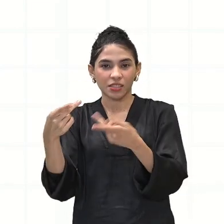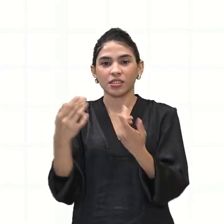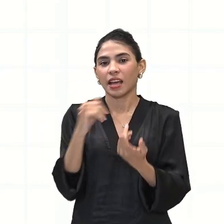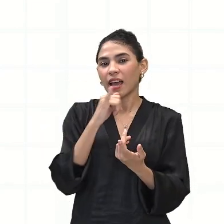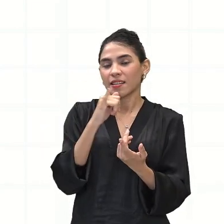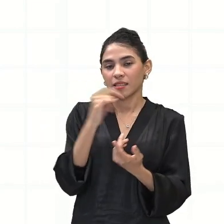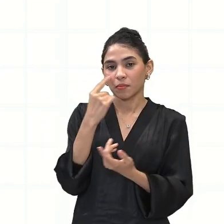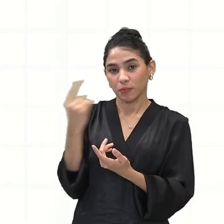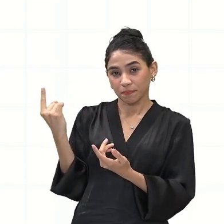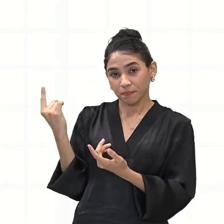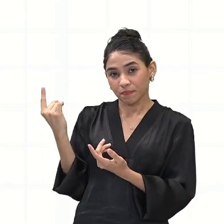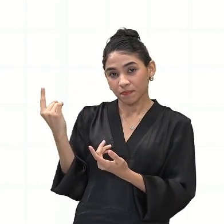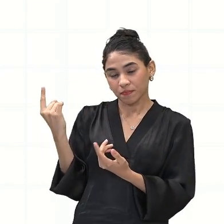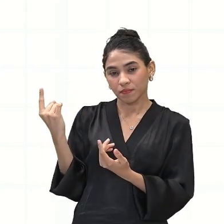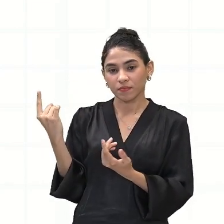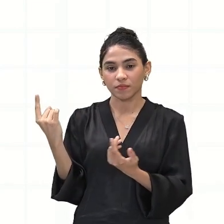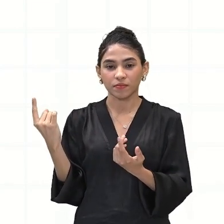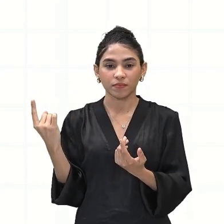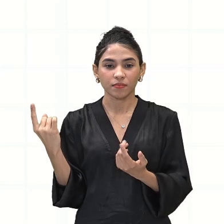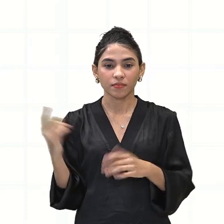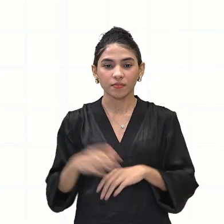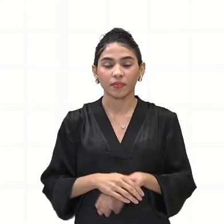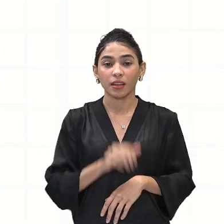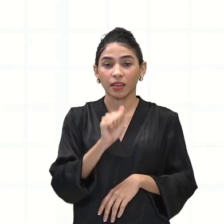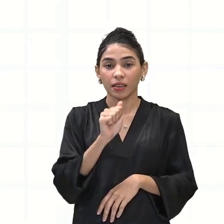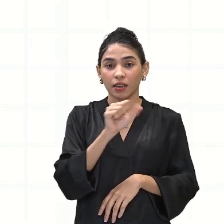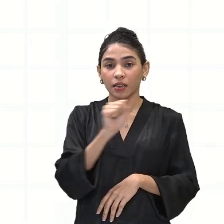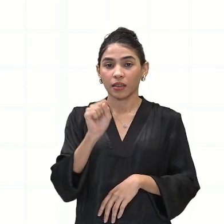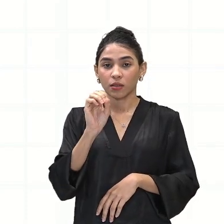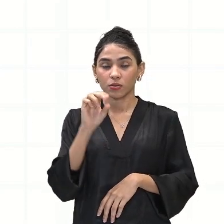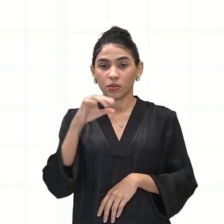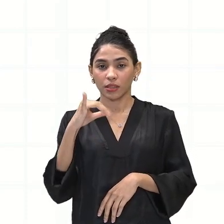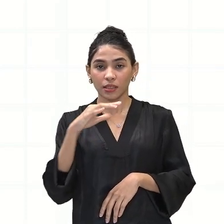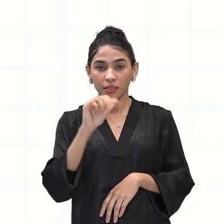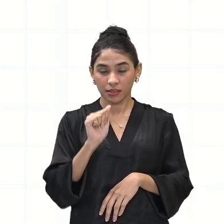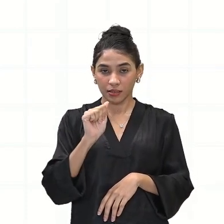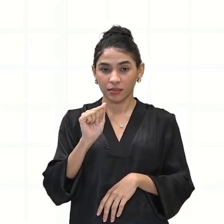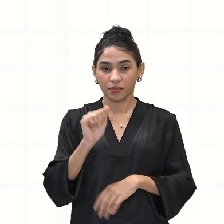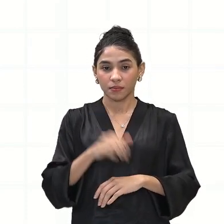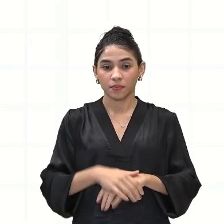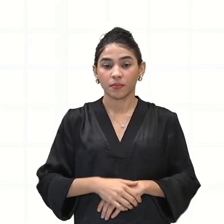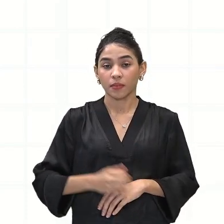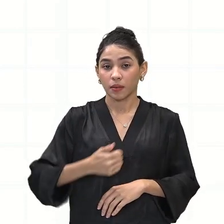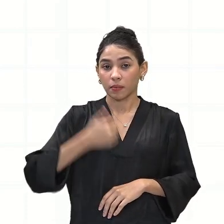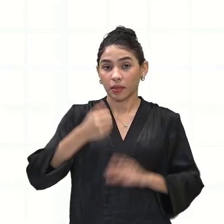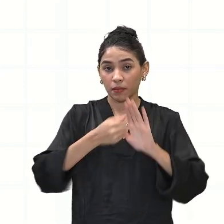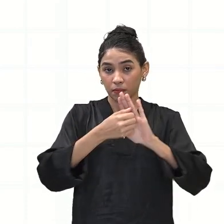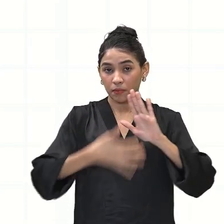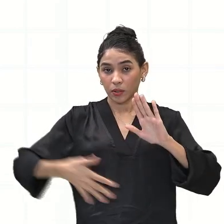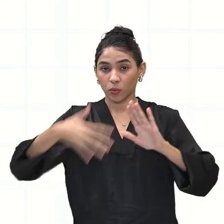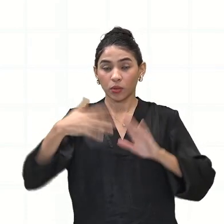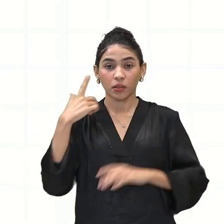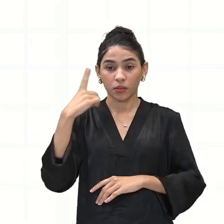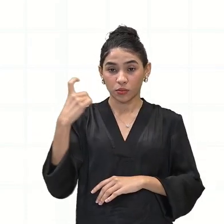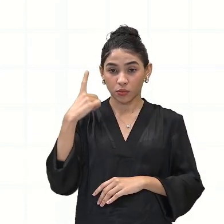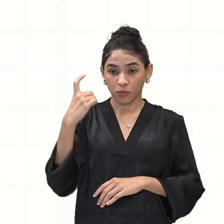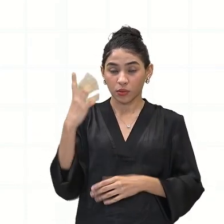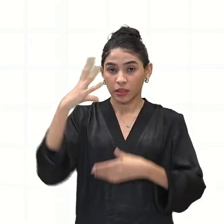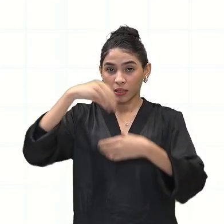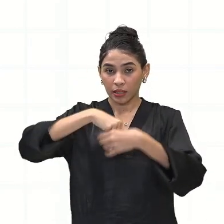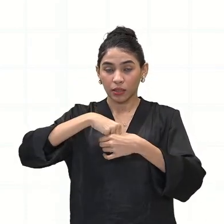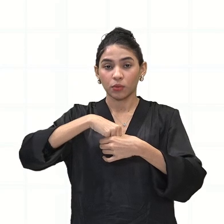um serviço de pouso. Essa é a nossa assonância, a nossa primeira figura de som, que estão dentro das figuras